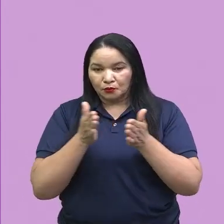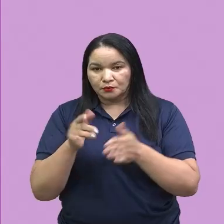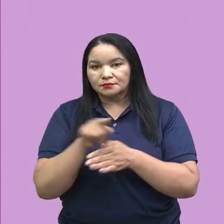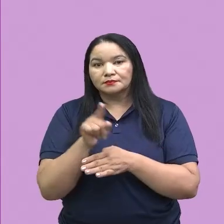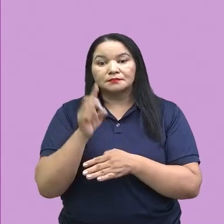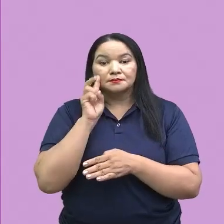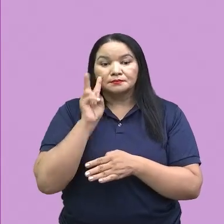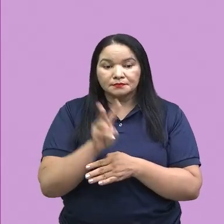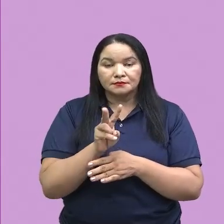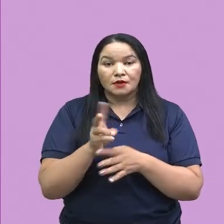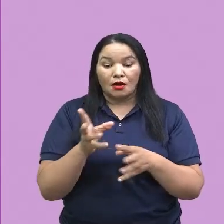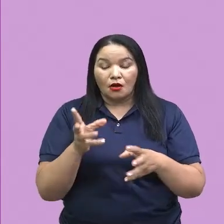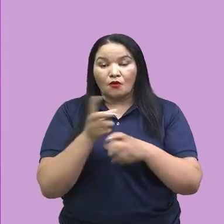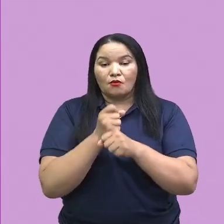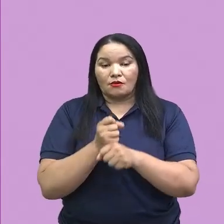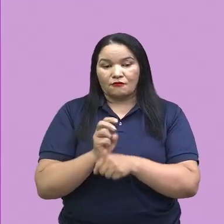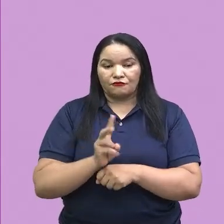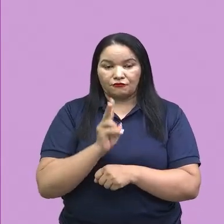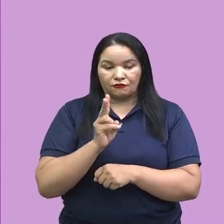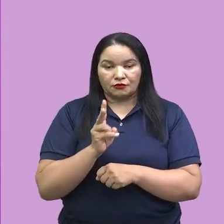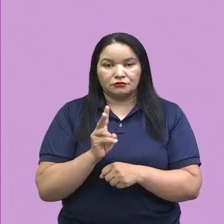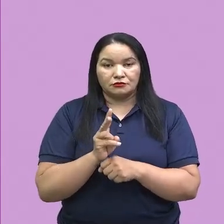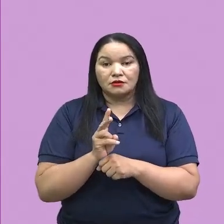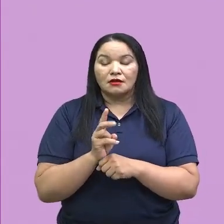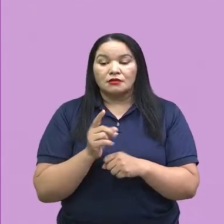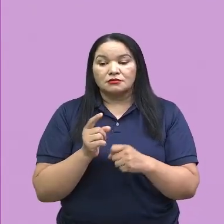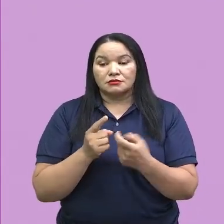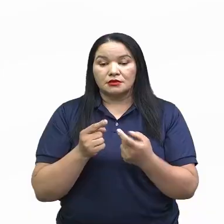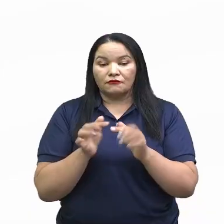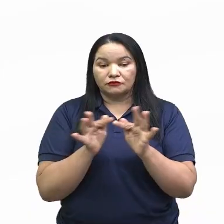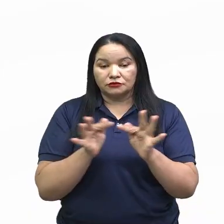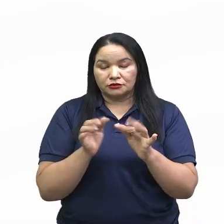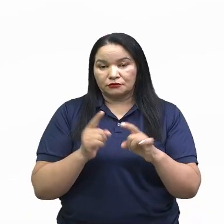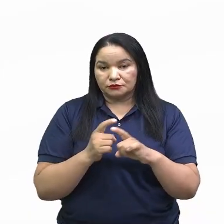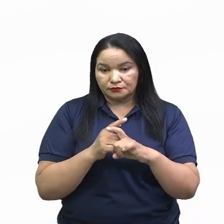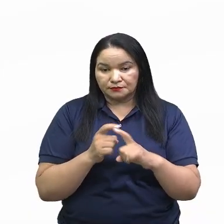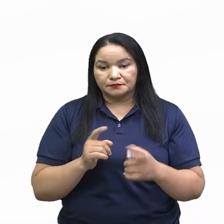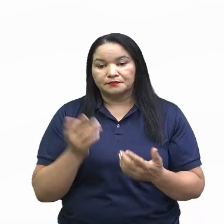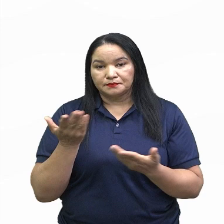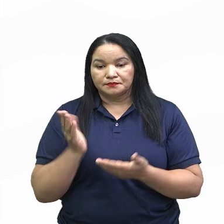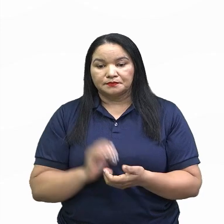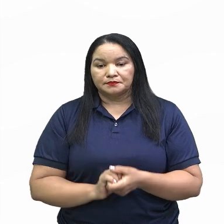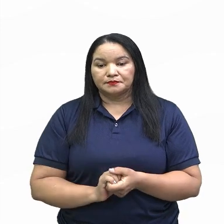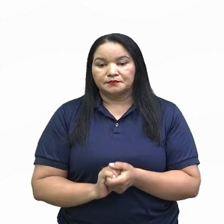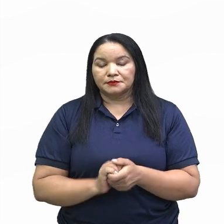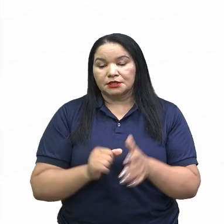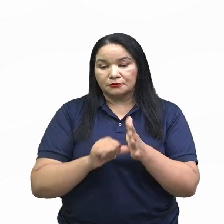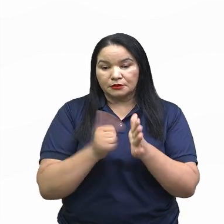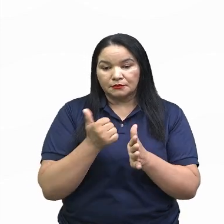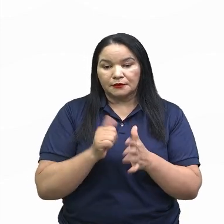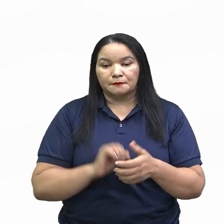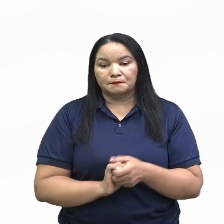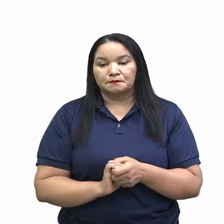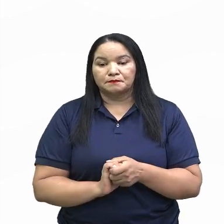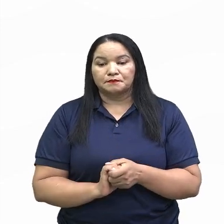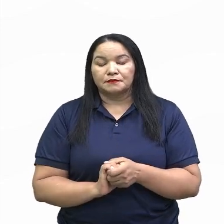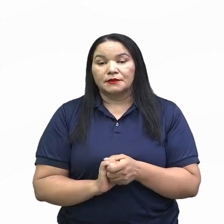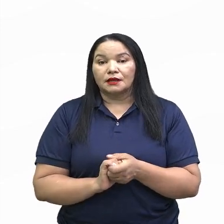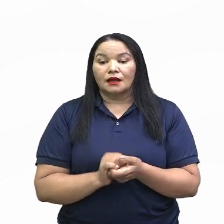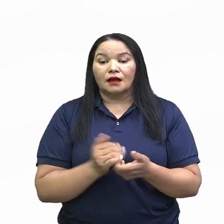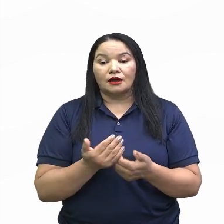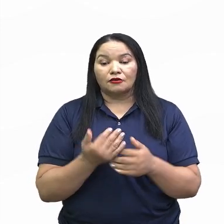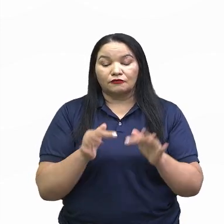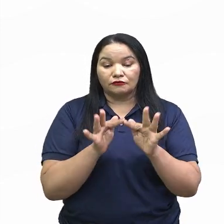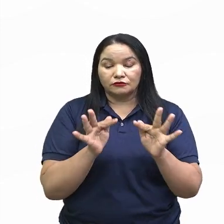você saiba calcular o valor numérico de uma função do primeiro grau. Olhe na tela e tome aí as notas. Primeiro passo, vai ser dada ali